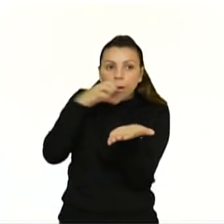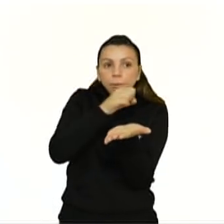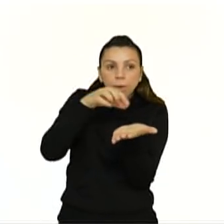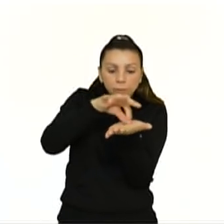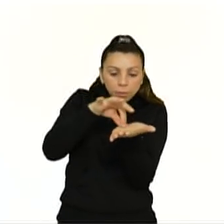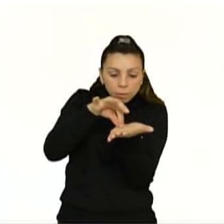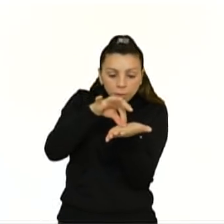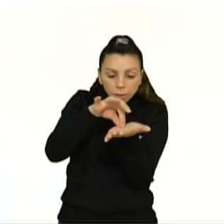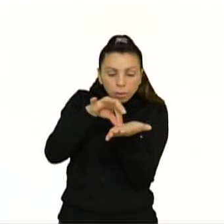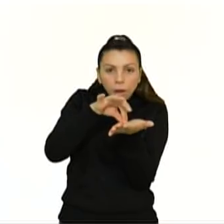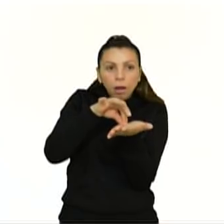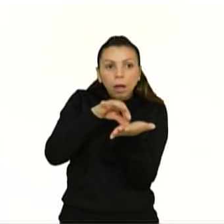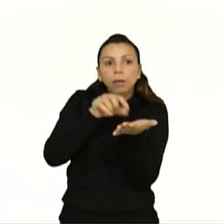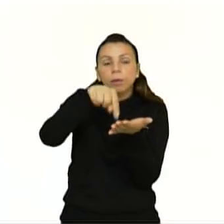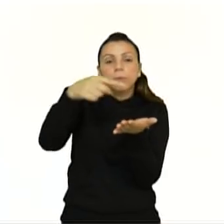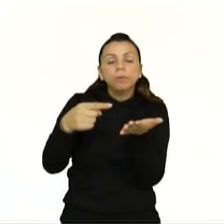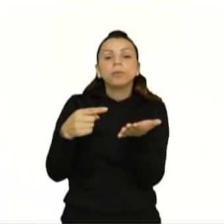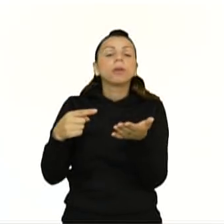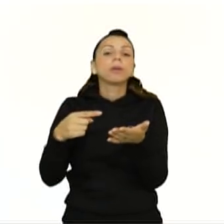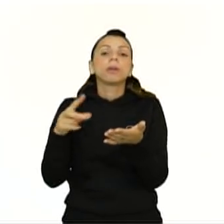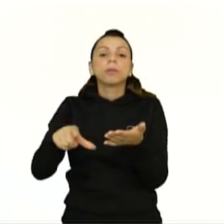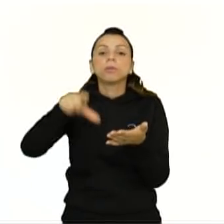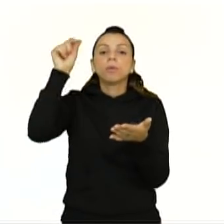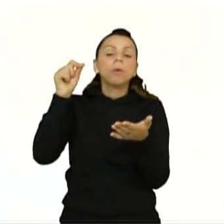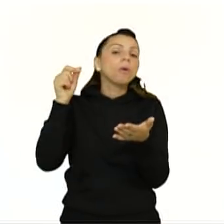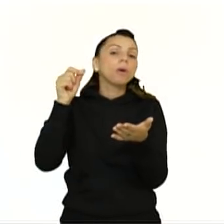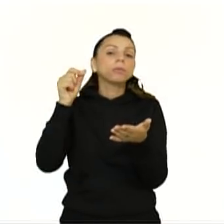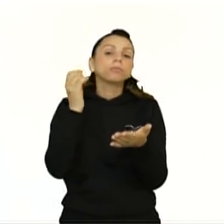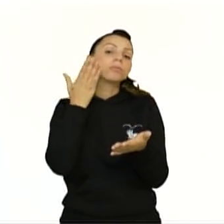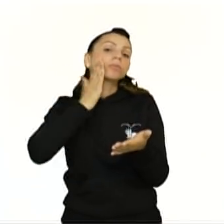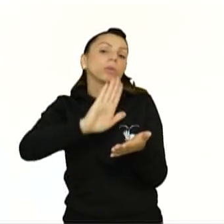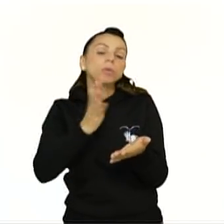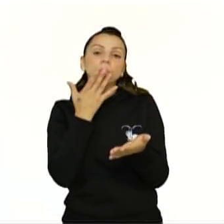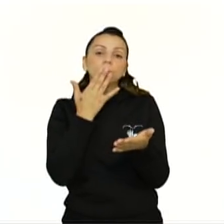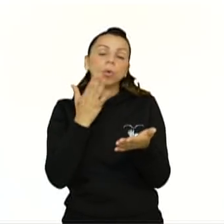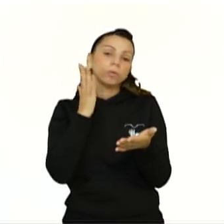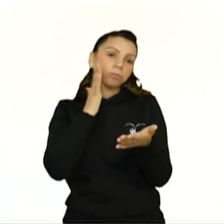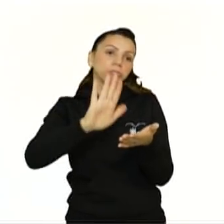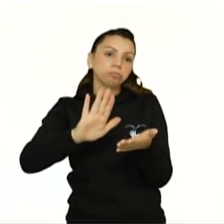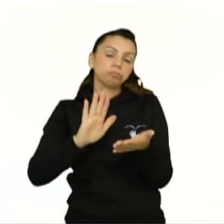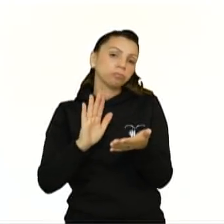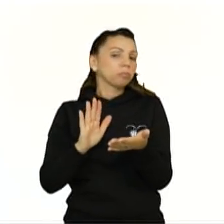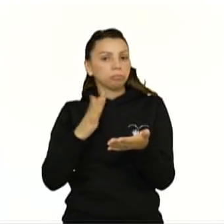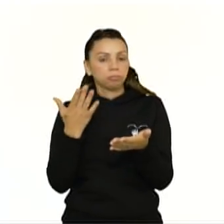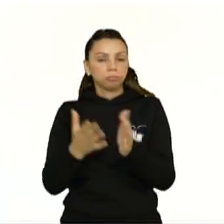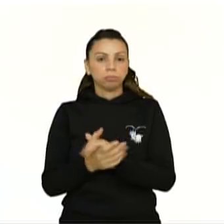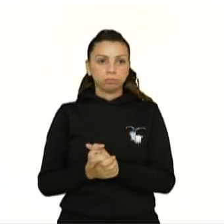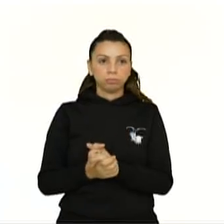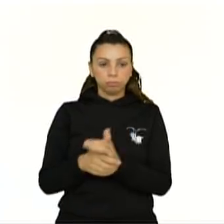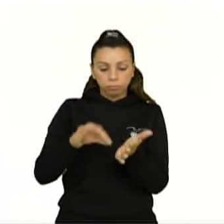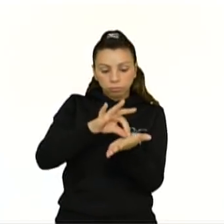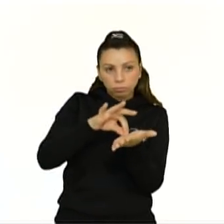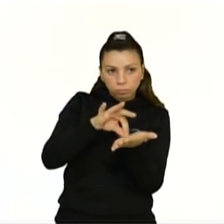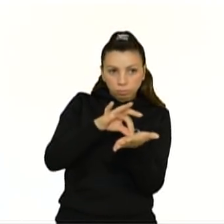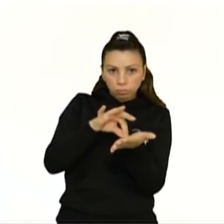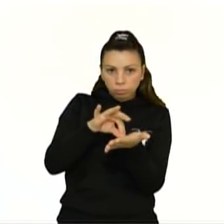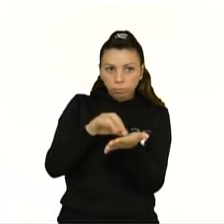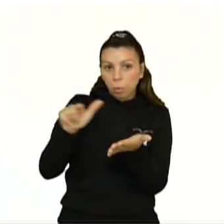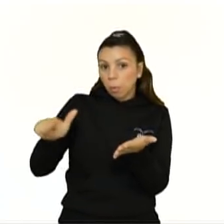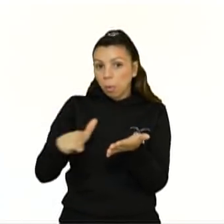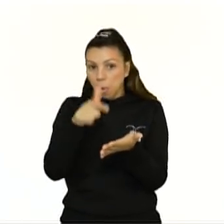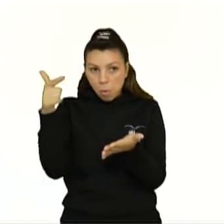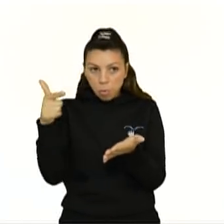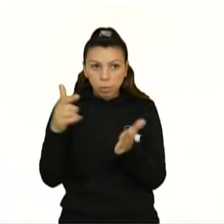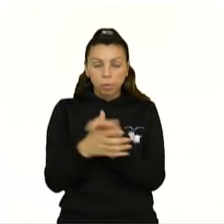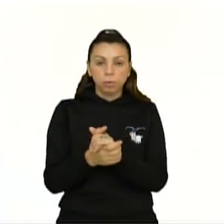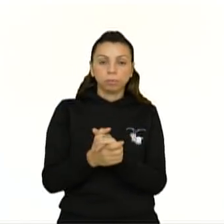você escolhe a cor primária que você vai usar. Por exemplo, eu peguei o azul, né? Depois eu terminar esse ponto, você vai pegar agora outra cor.